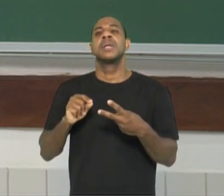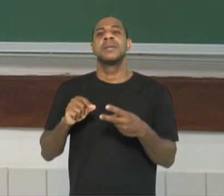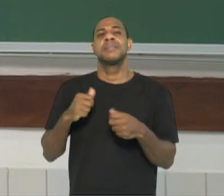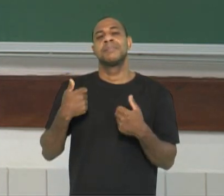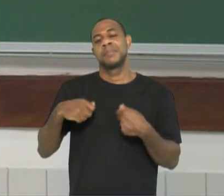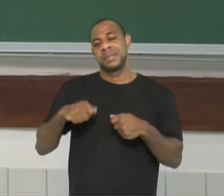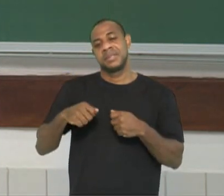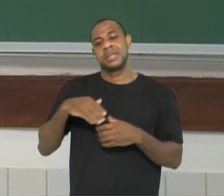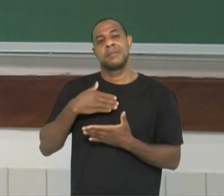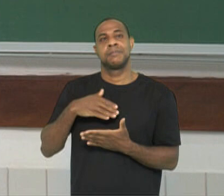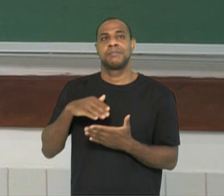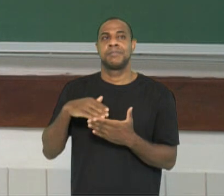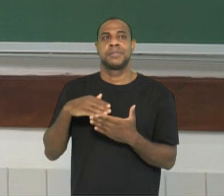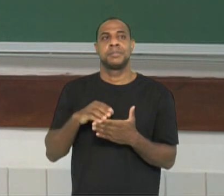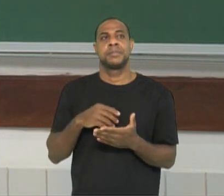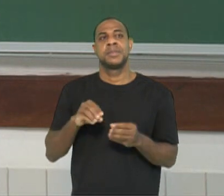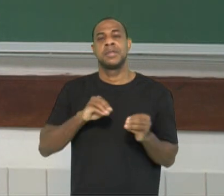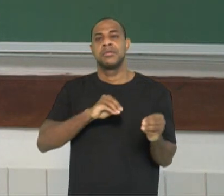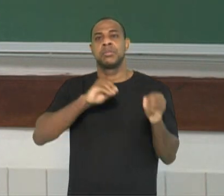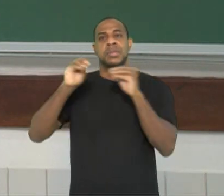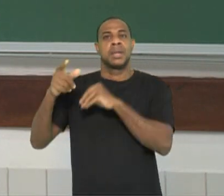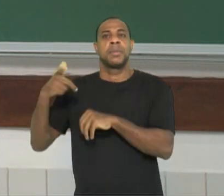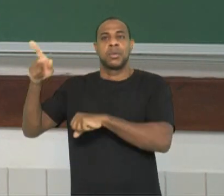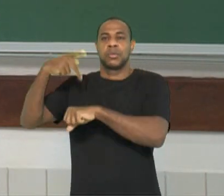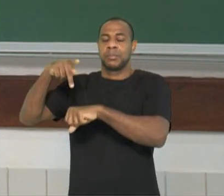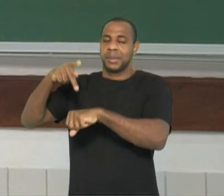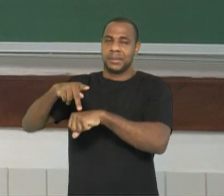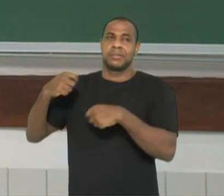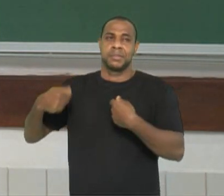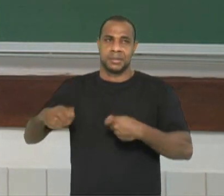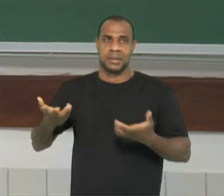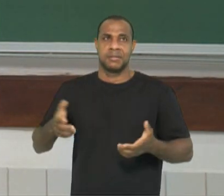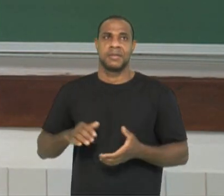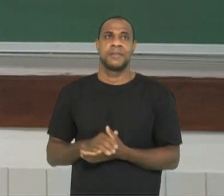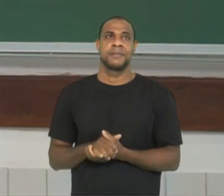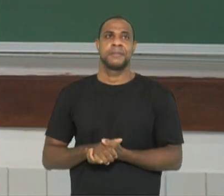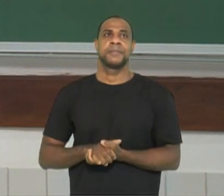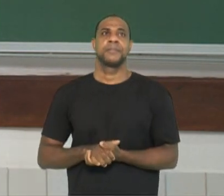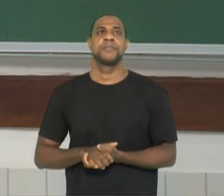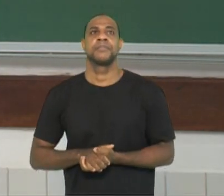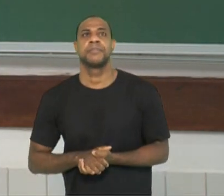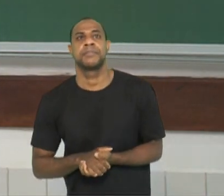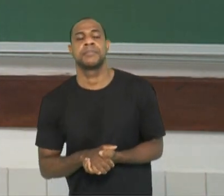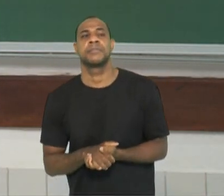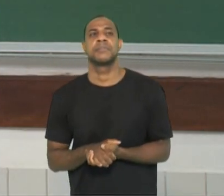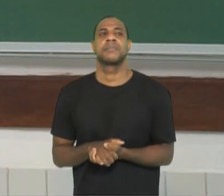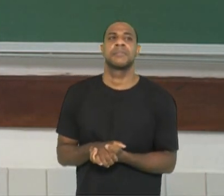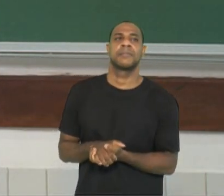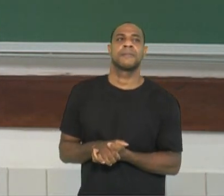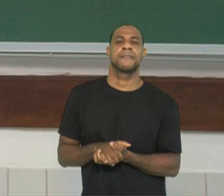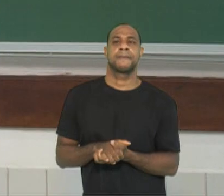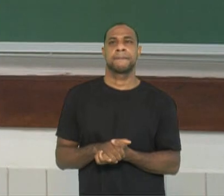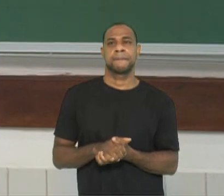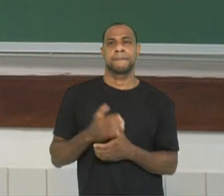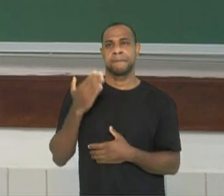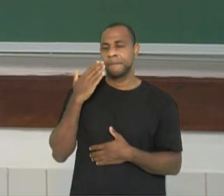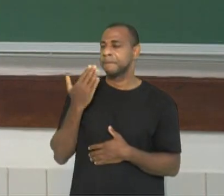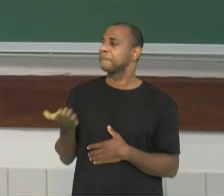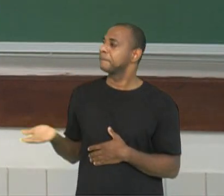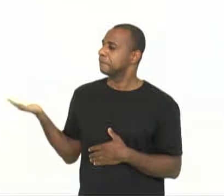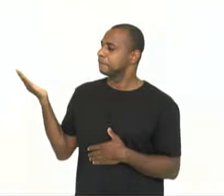e todo mundo ficou sabendo que existia um movimento chamado Tropicália no Brasil. Vamos a uma questão do Enem, dar uma treinadinha?